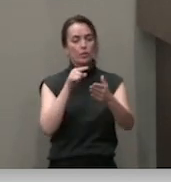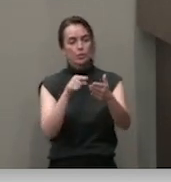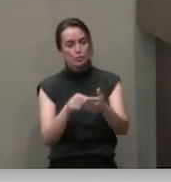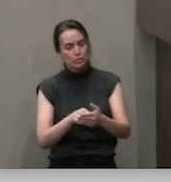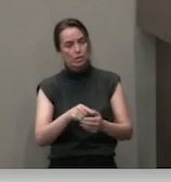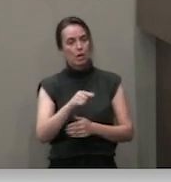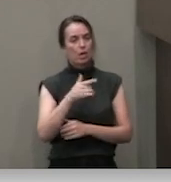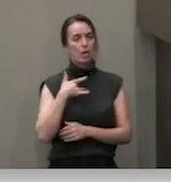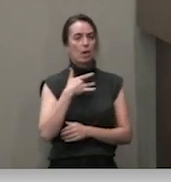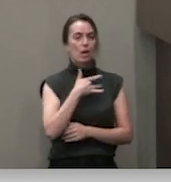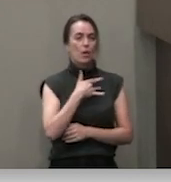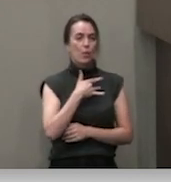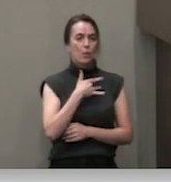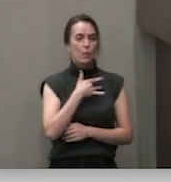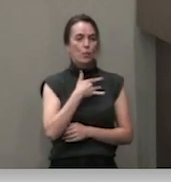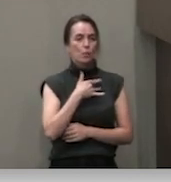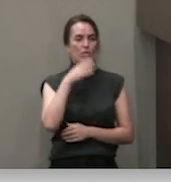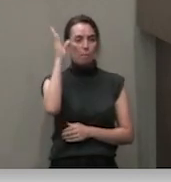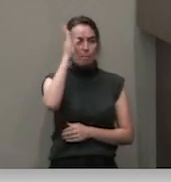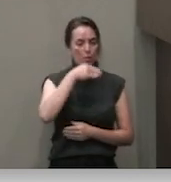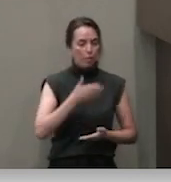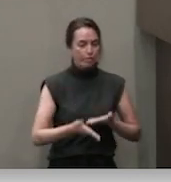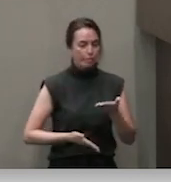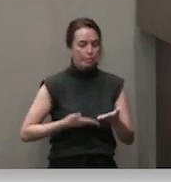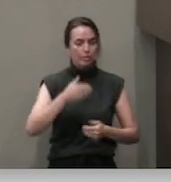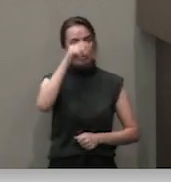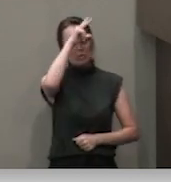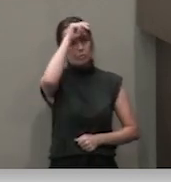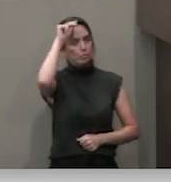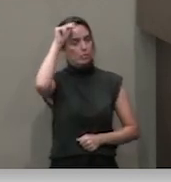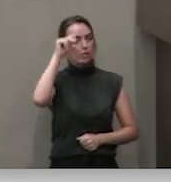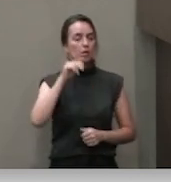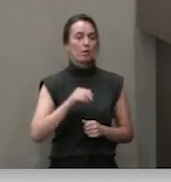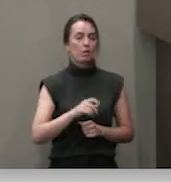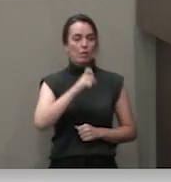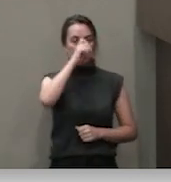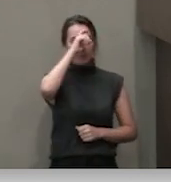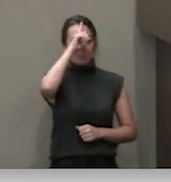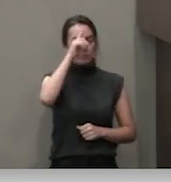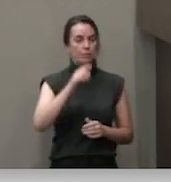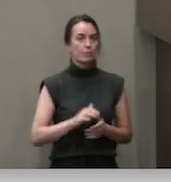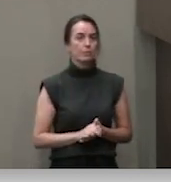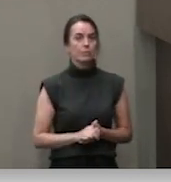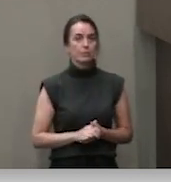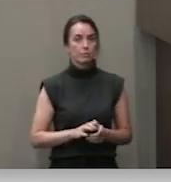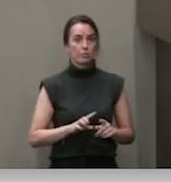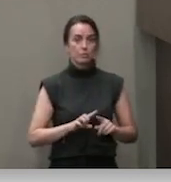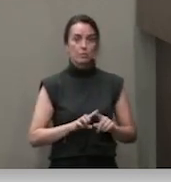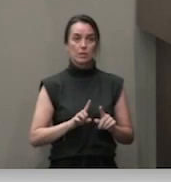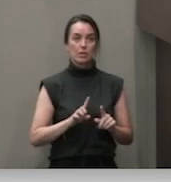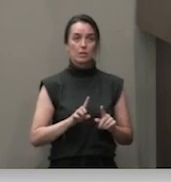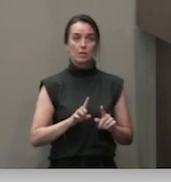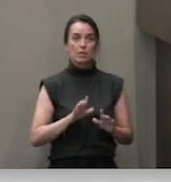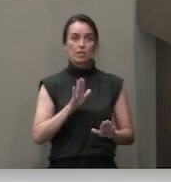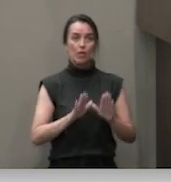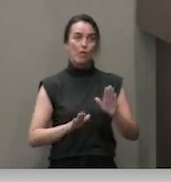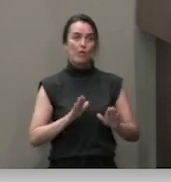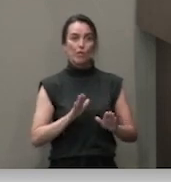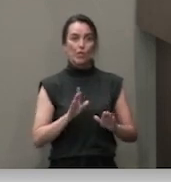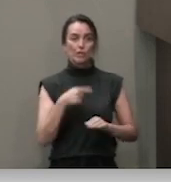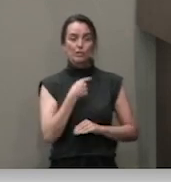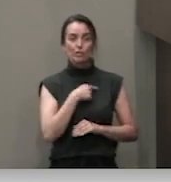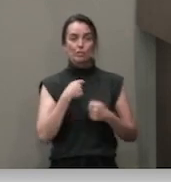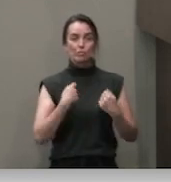o ma atendimento no Hospital Municipal Vereador gringo de repente daqui uns dias nós não vamos mais